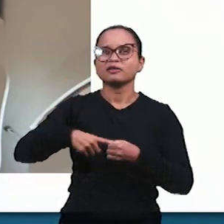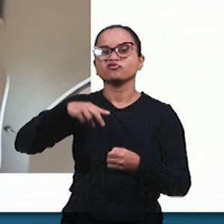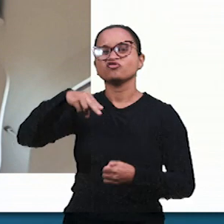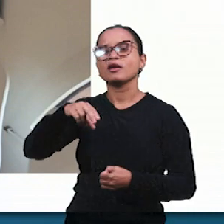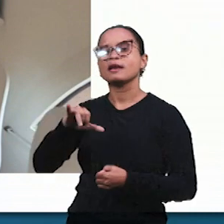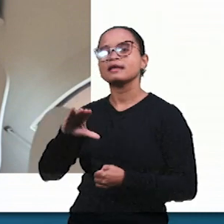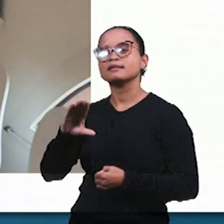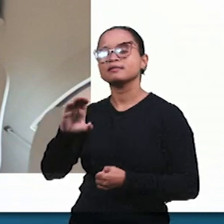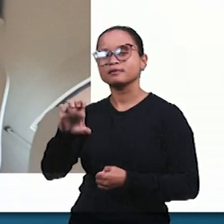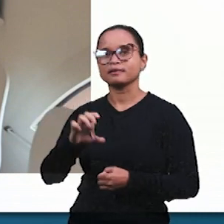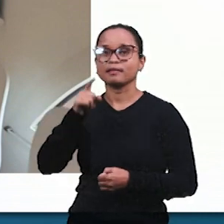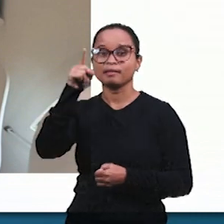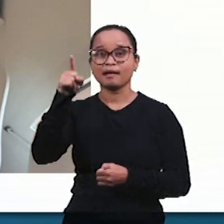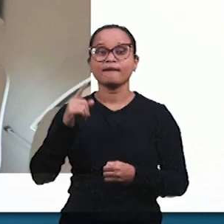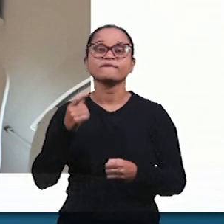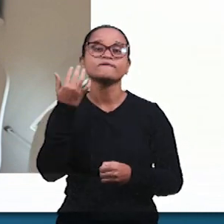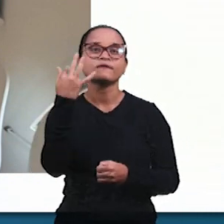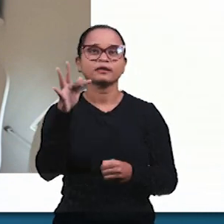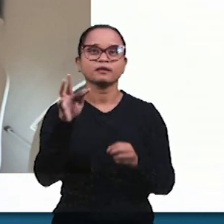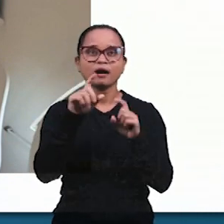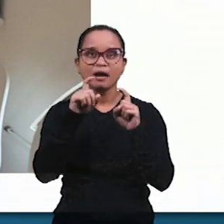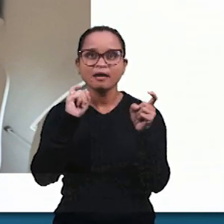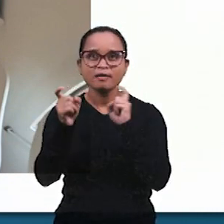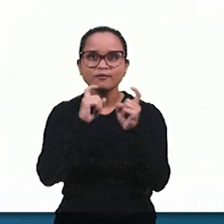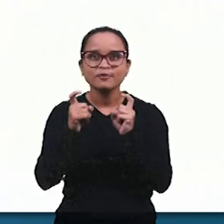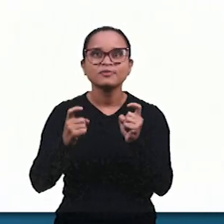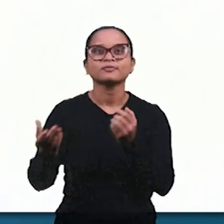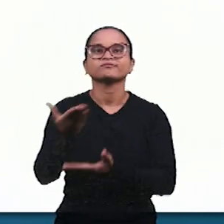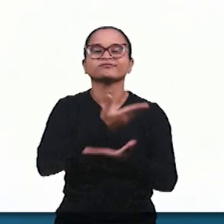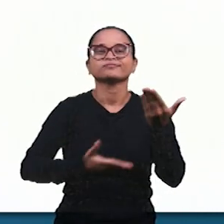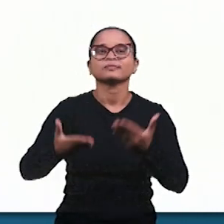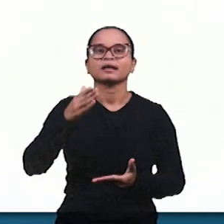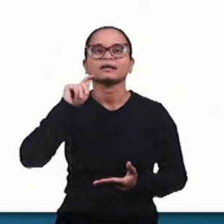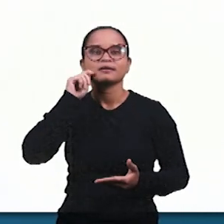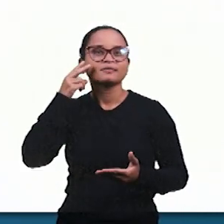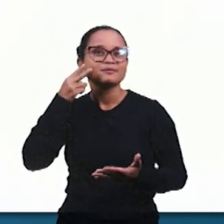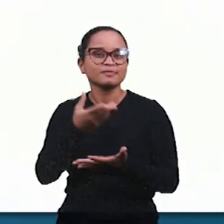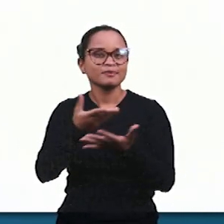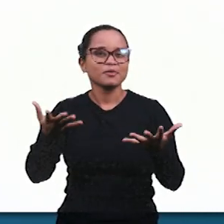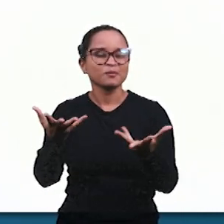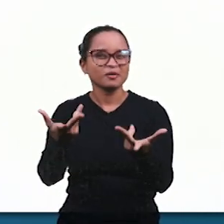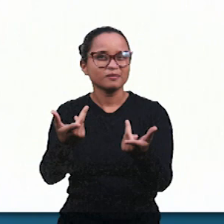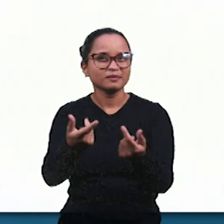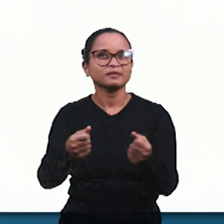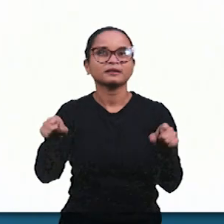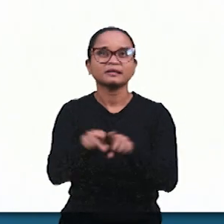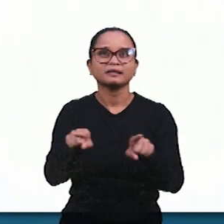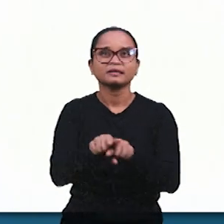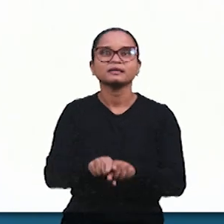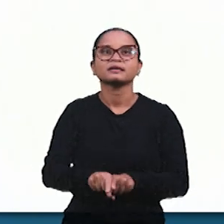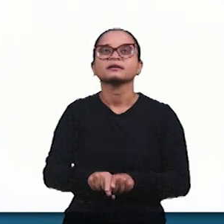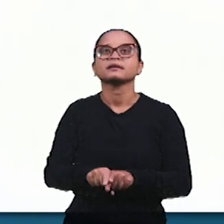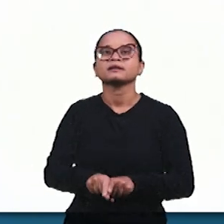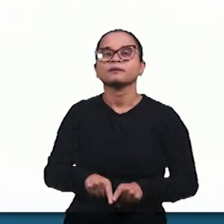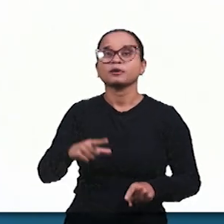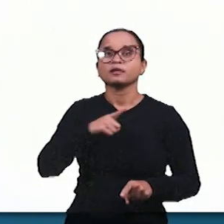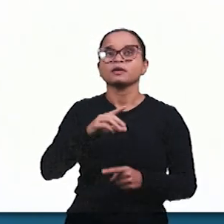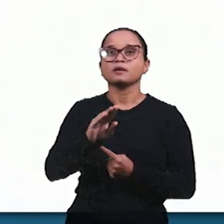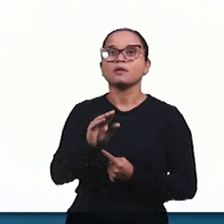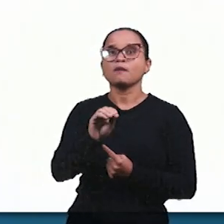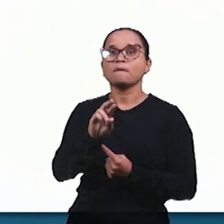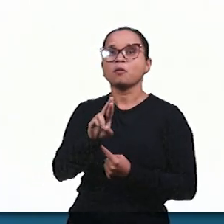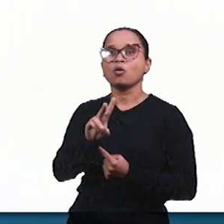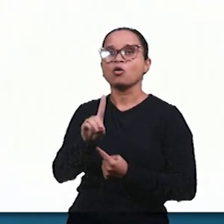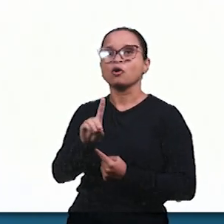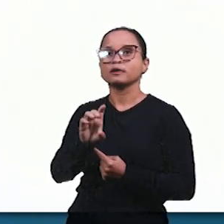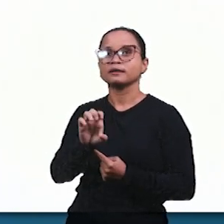irmãos também reunidos para participar da ceia, que bênção maravilhosa. Vamos à frente, a cidade de Bordeaux, na França, onde nós temos também um